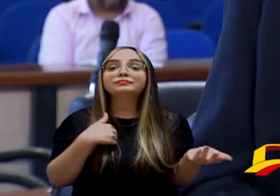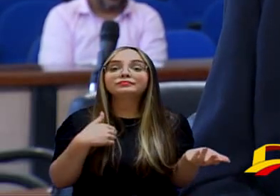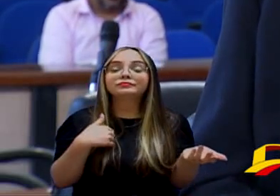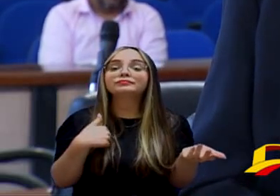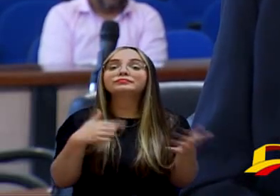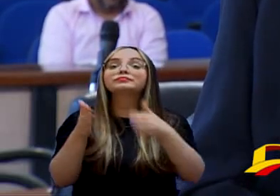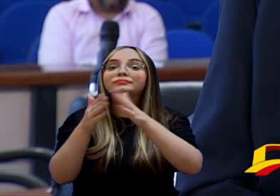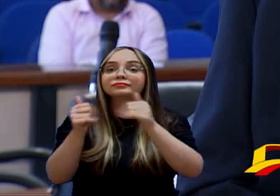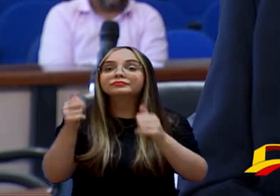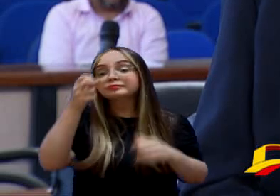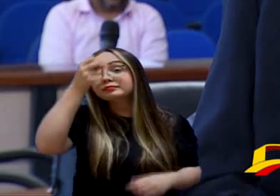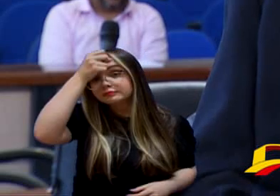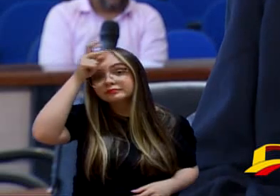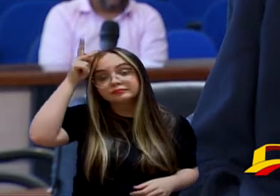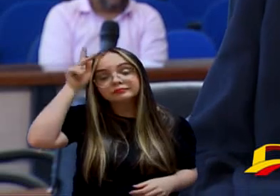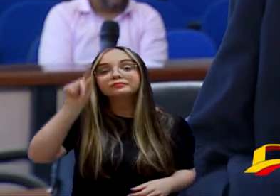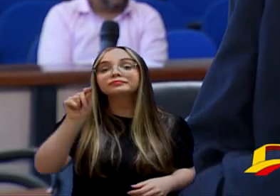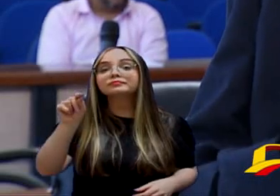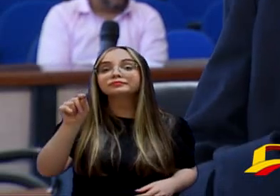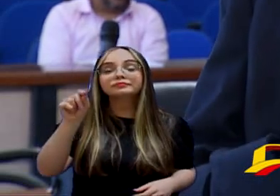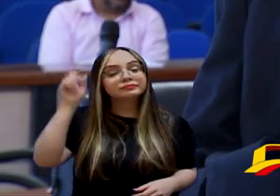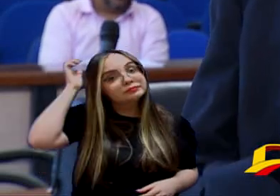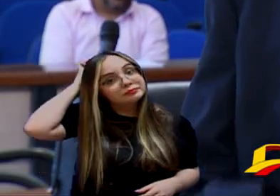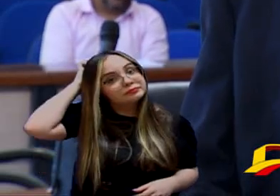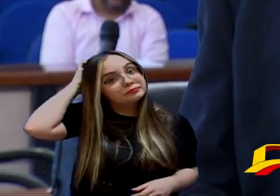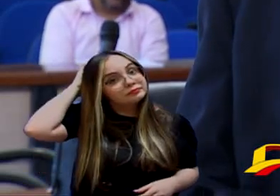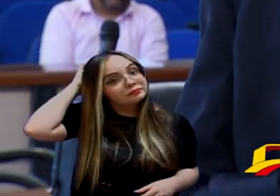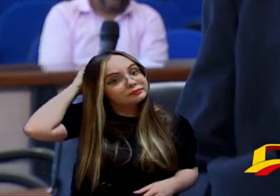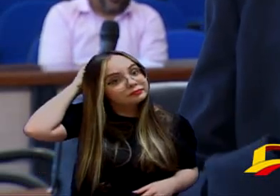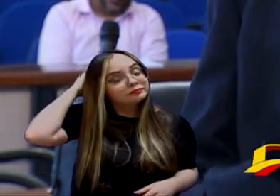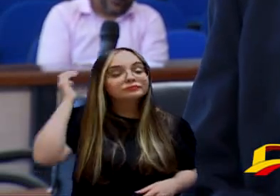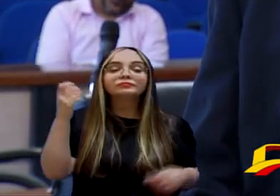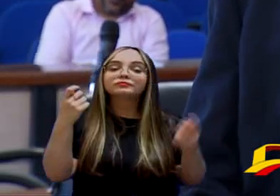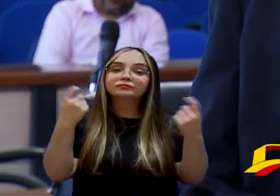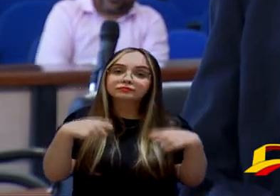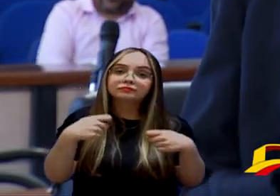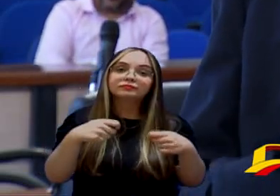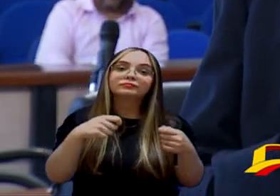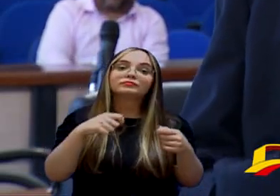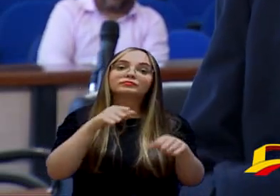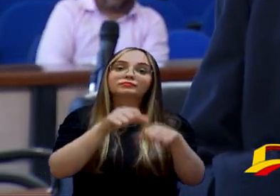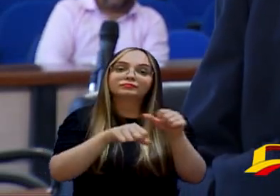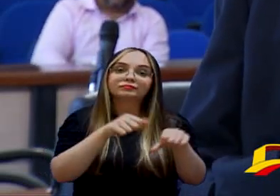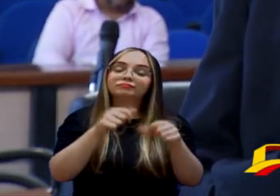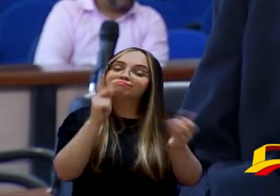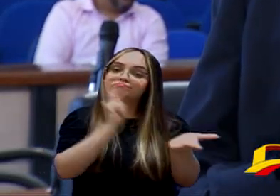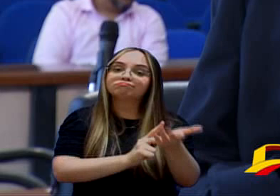feito com prefeito é o seguinte transforma no original